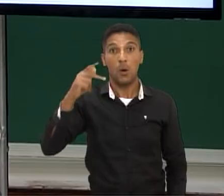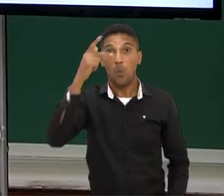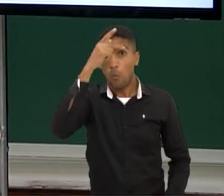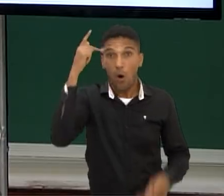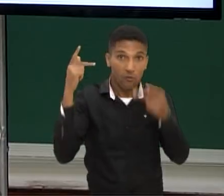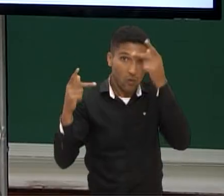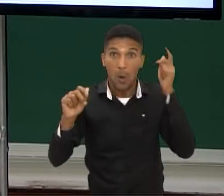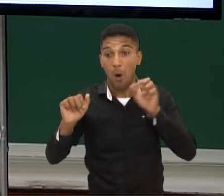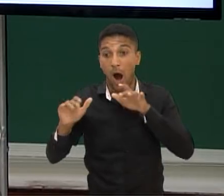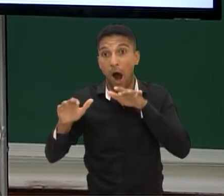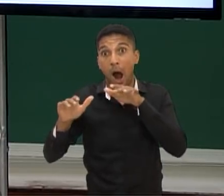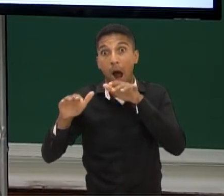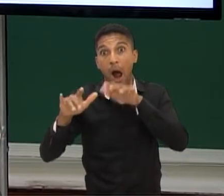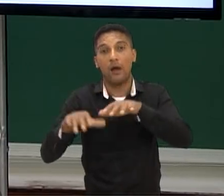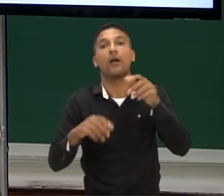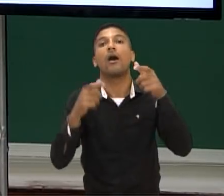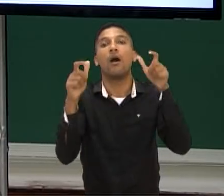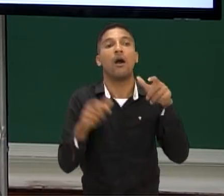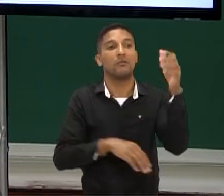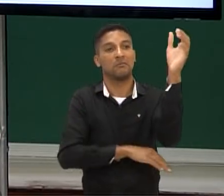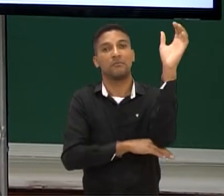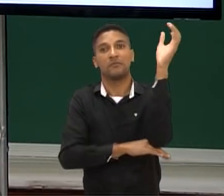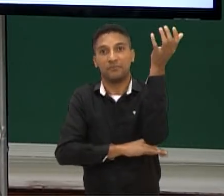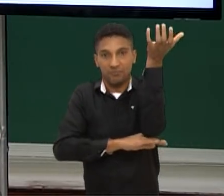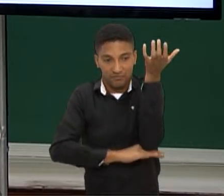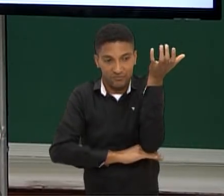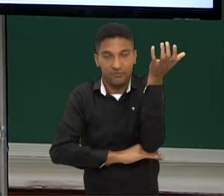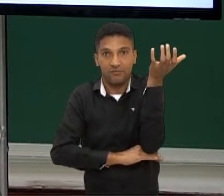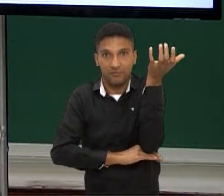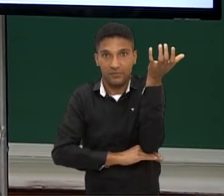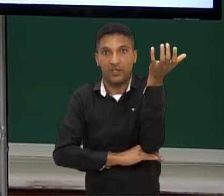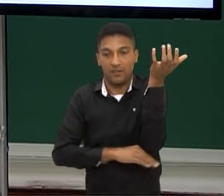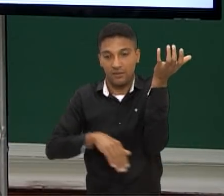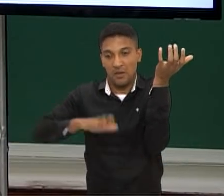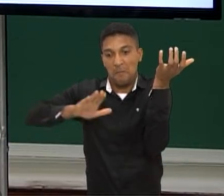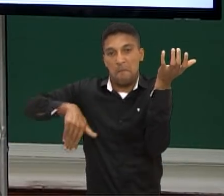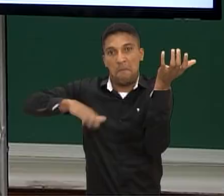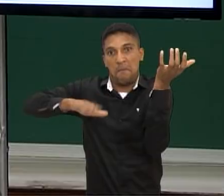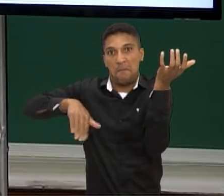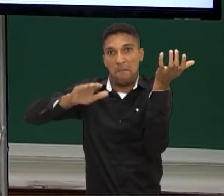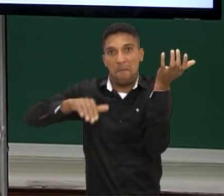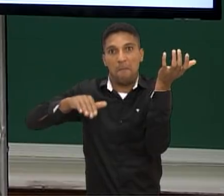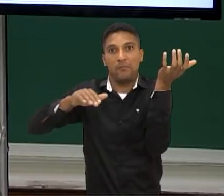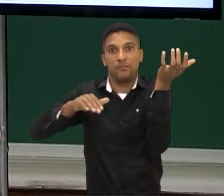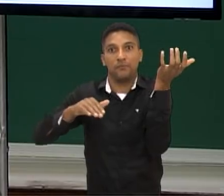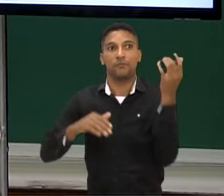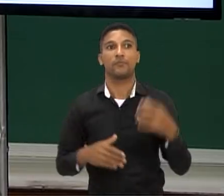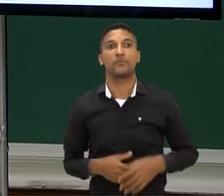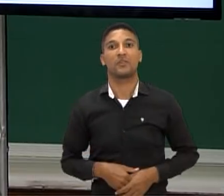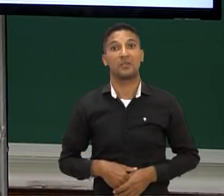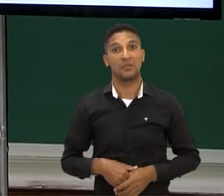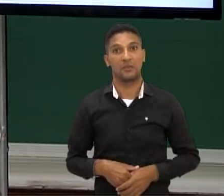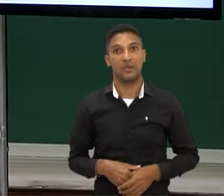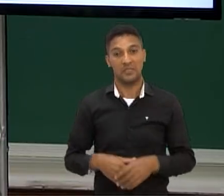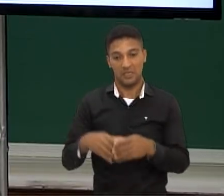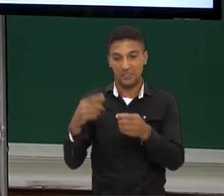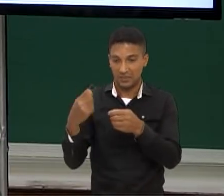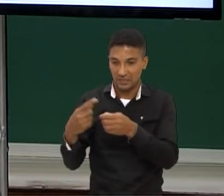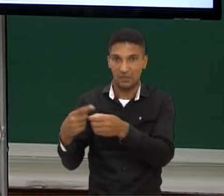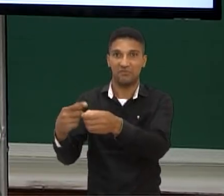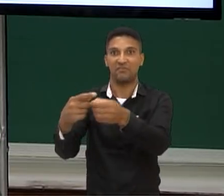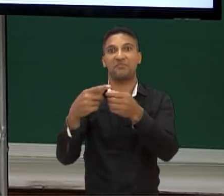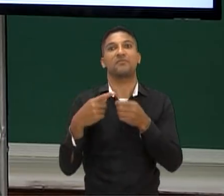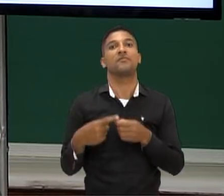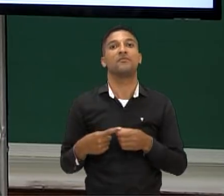demográfica está no litoral do país por causa das cidades, do desenvolvimento